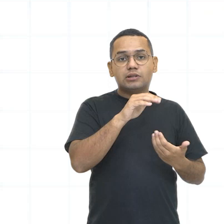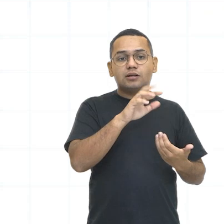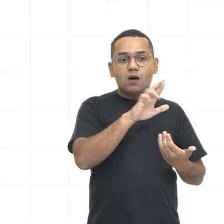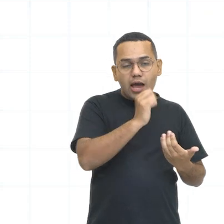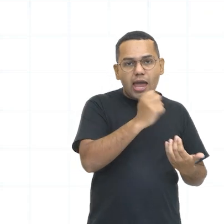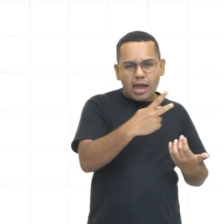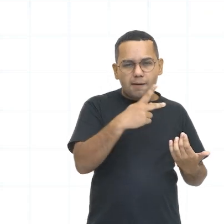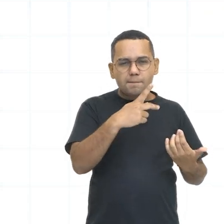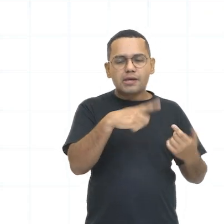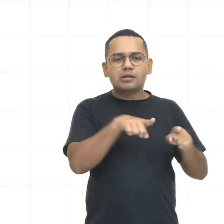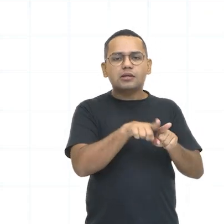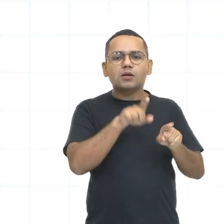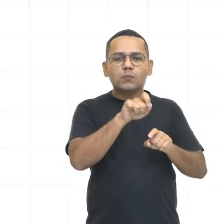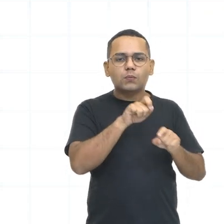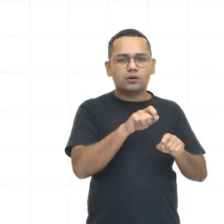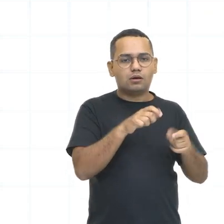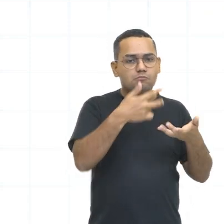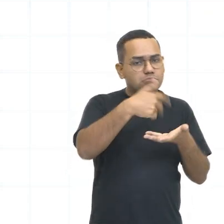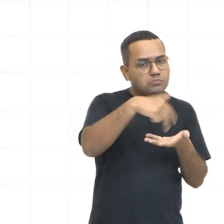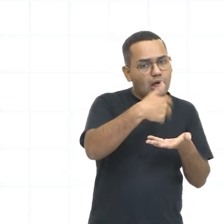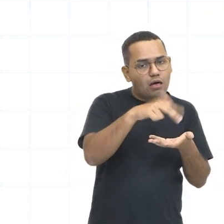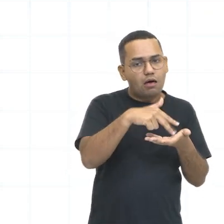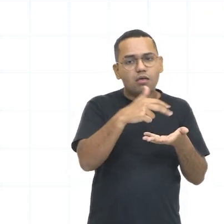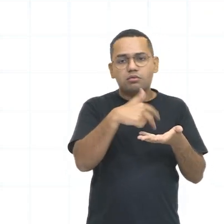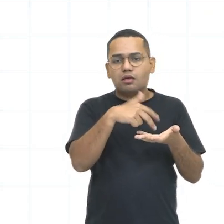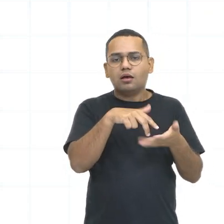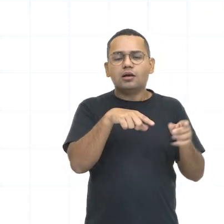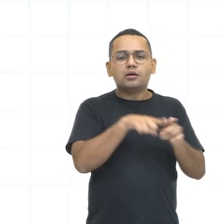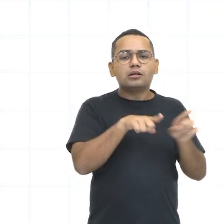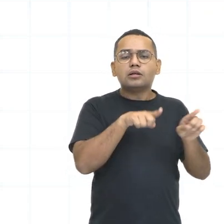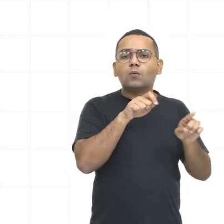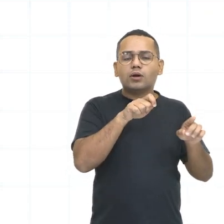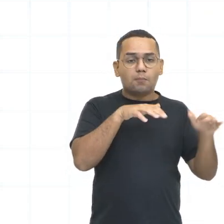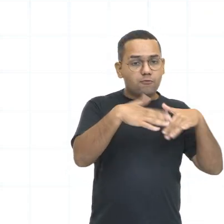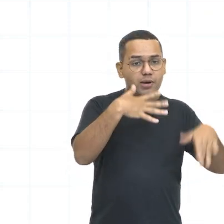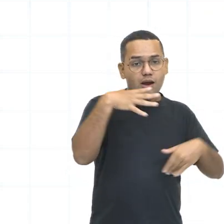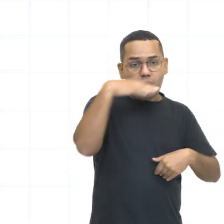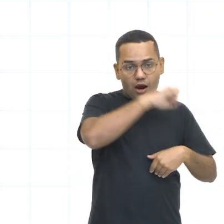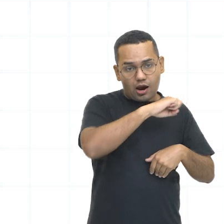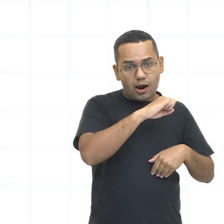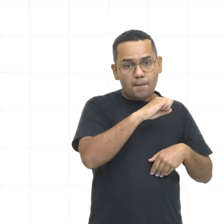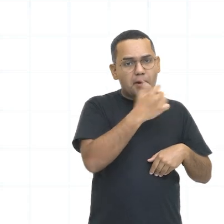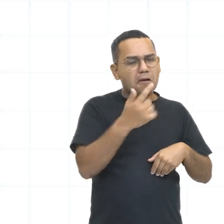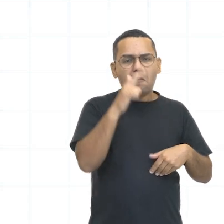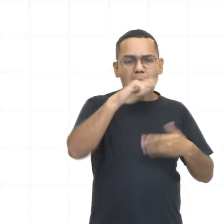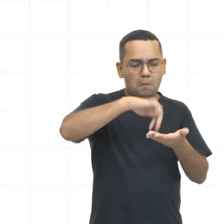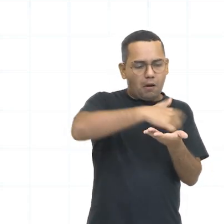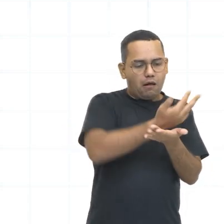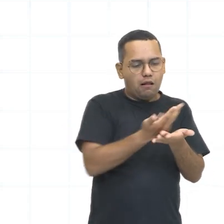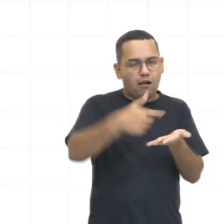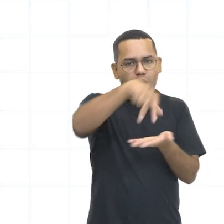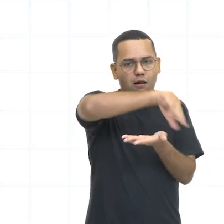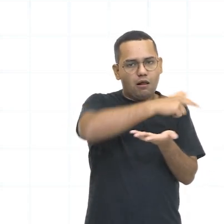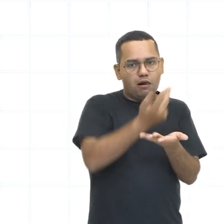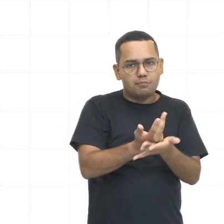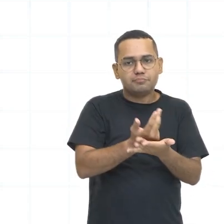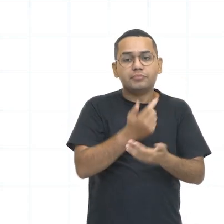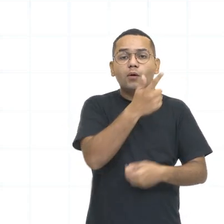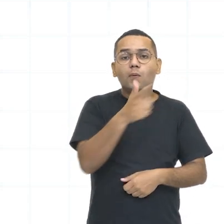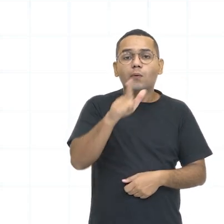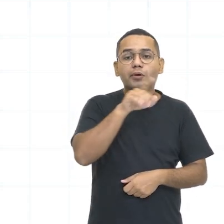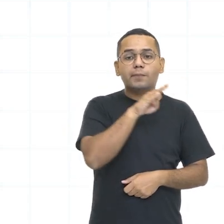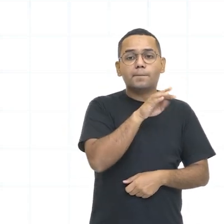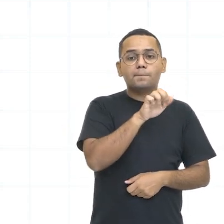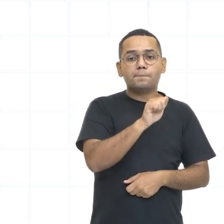movimentos rápidos e malabarismos corporais. Por exemplo, o break dance, ele é um tipo de dança